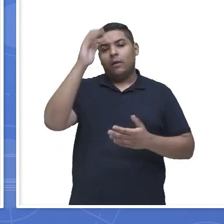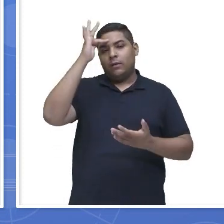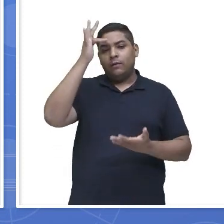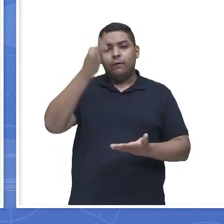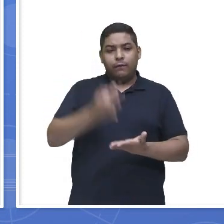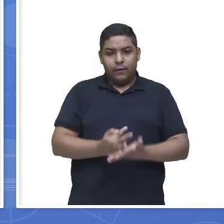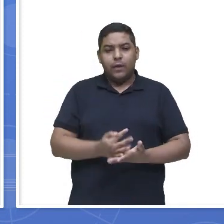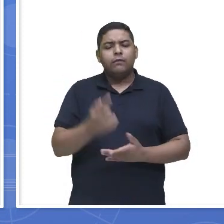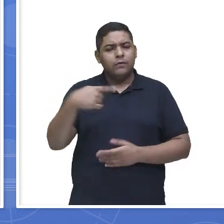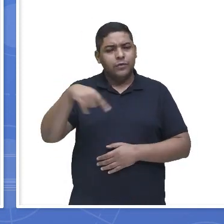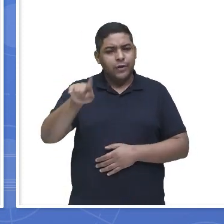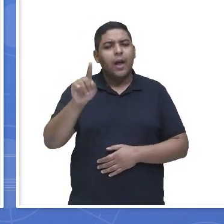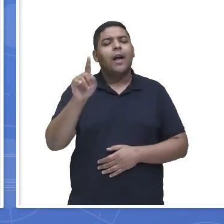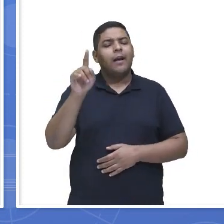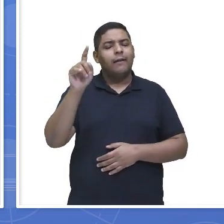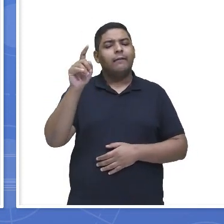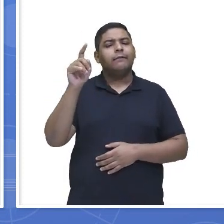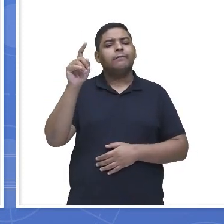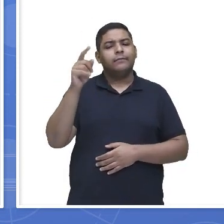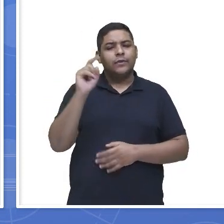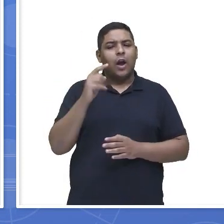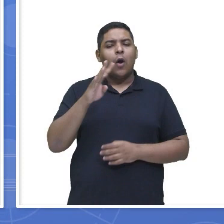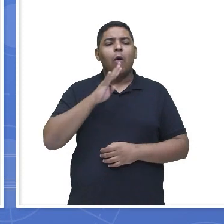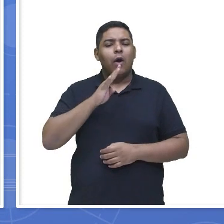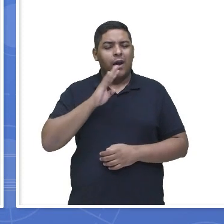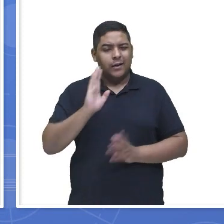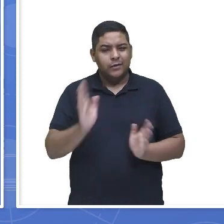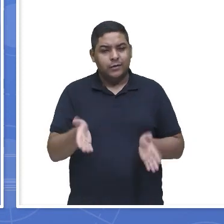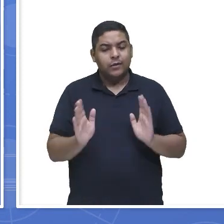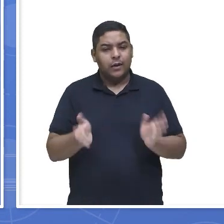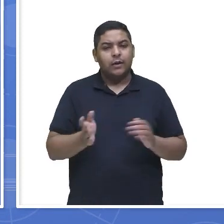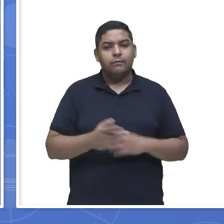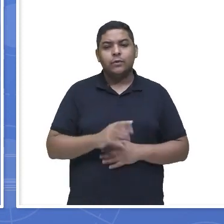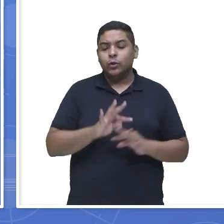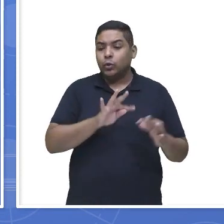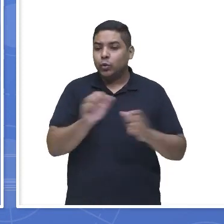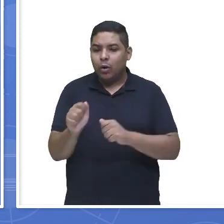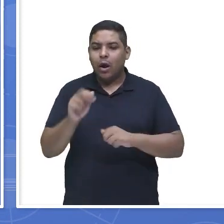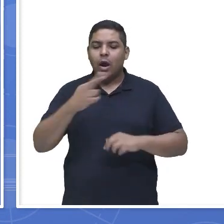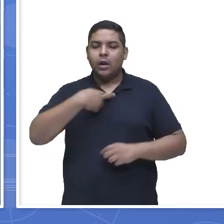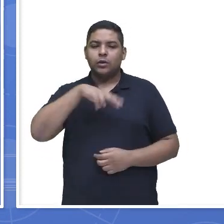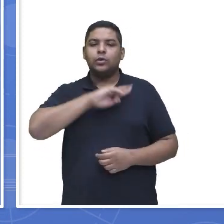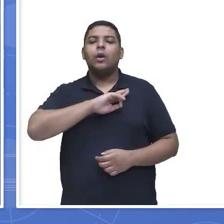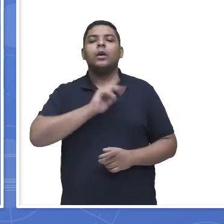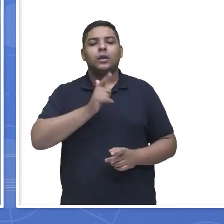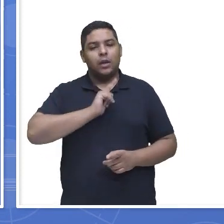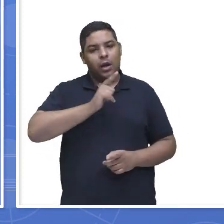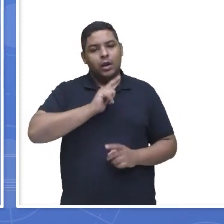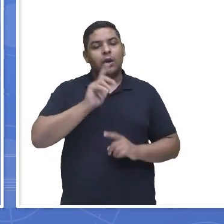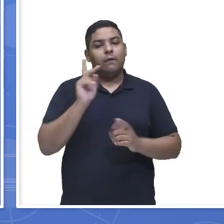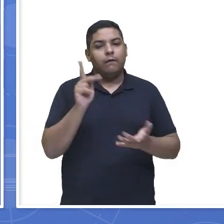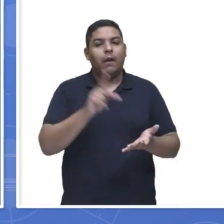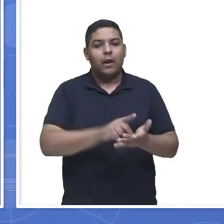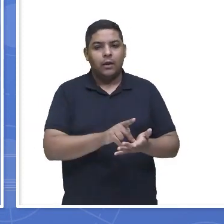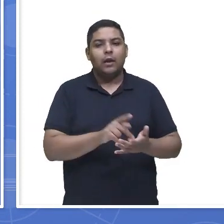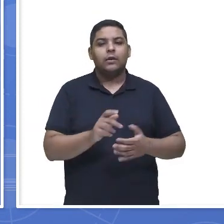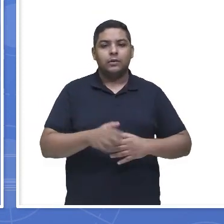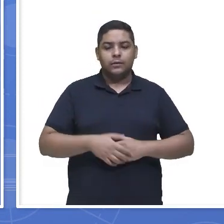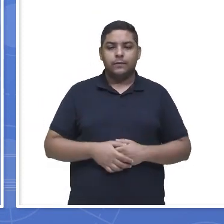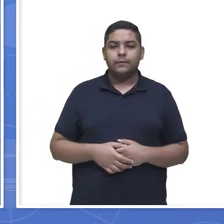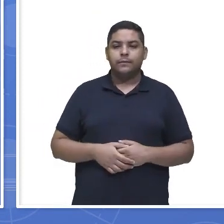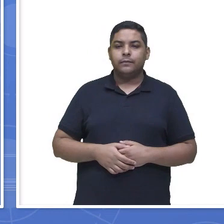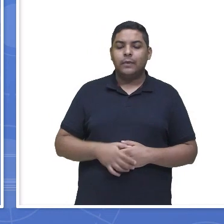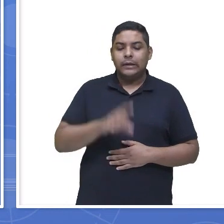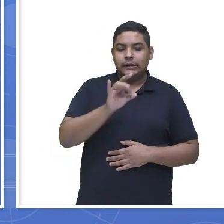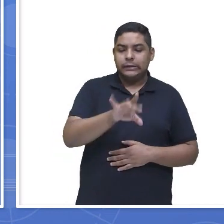ouviram falar? Com certeza já, porque todas as religiões, elas apresentam essa verdade, né?